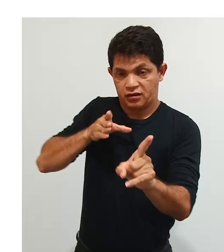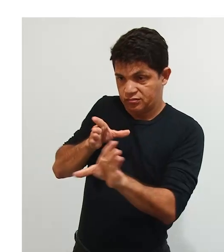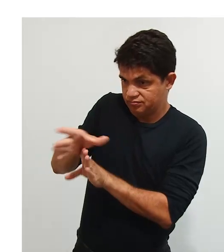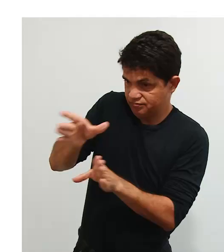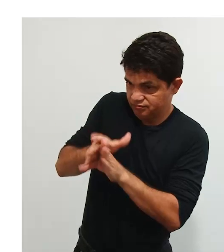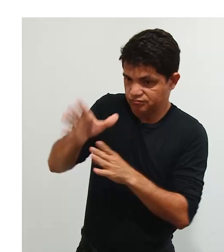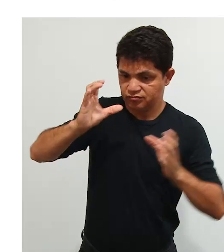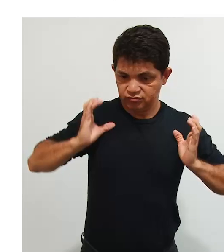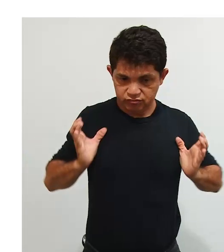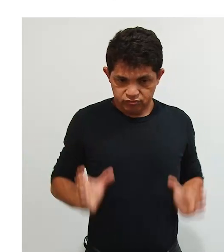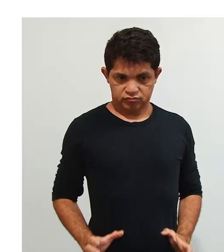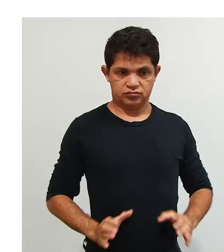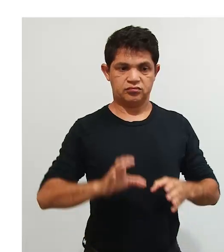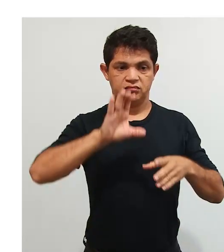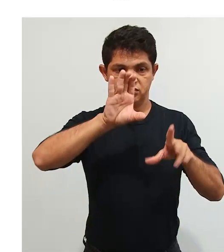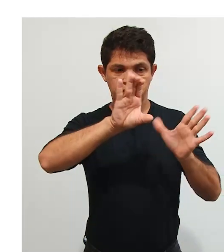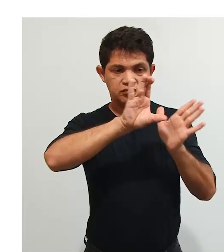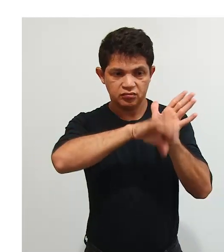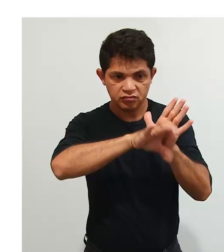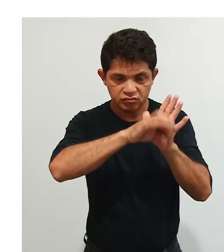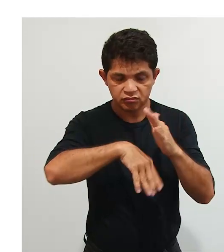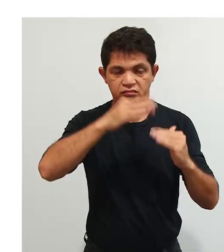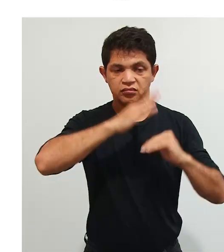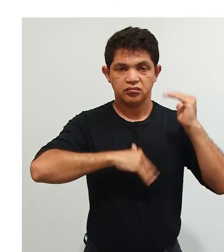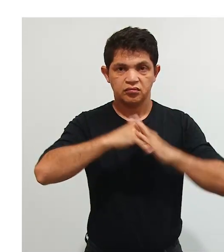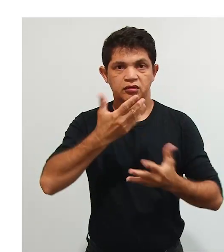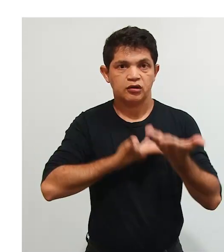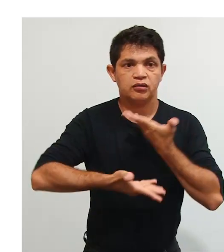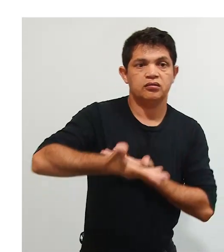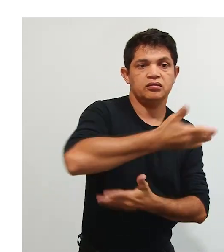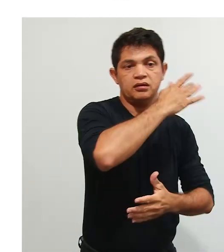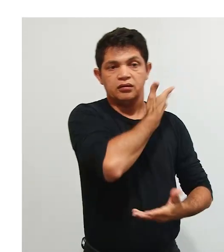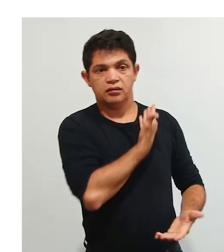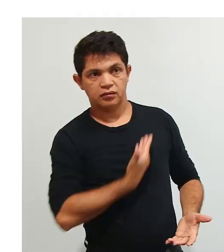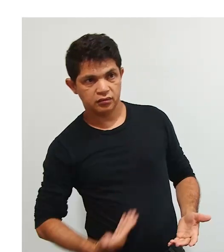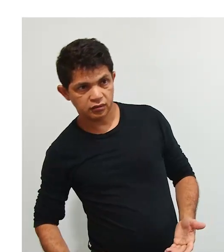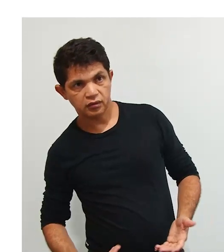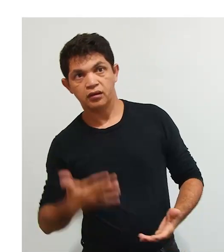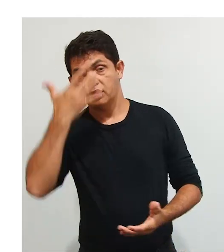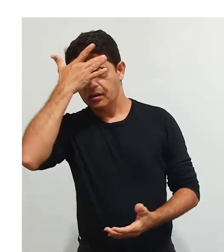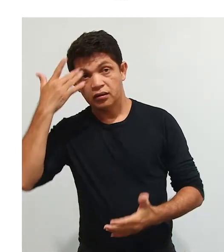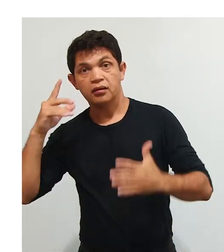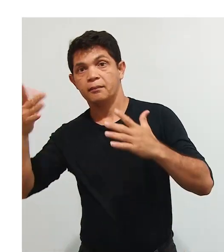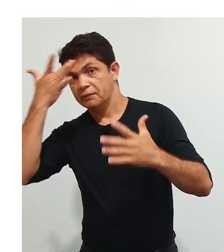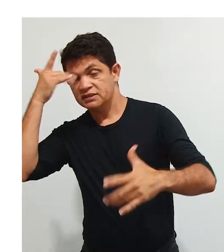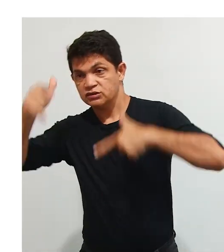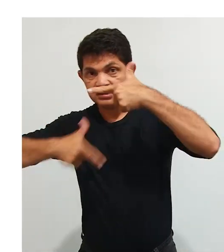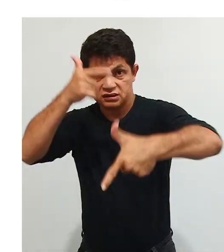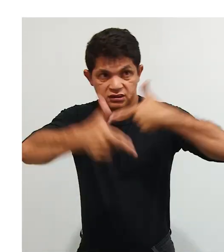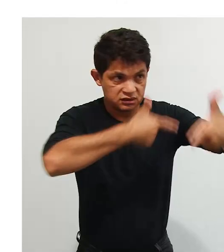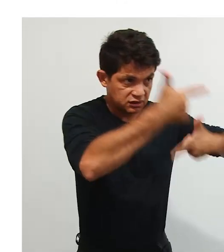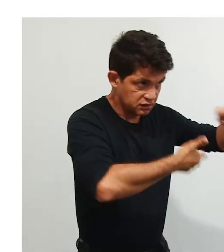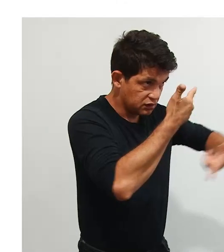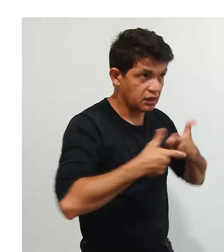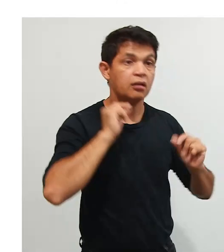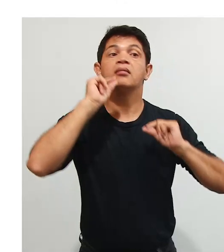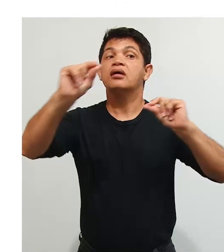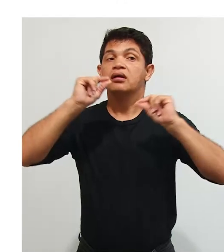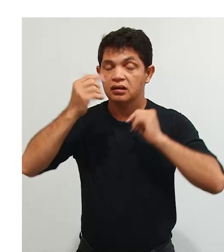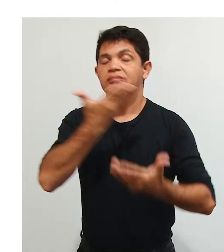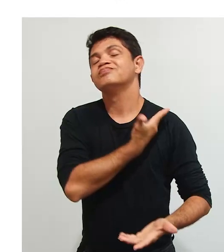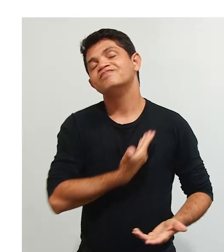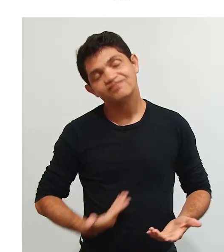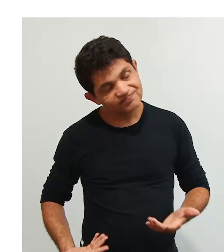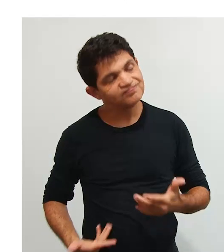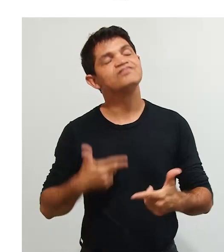devem orientar a conduta dos servidores públicos no exercício de suas funções, né? Então, a